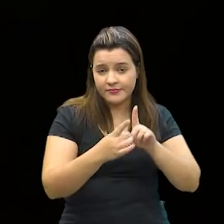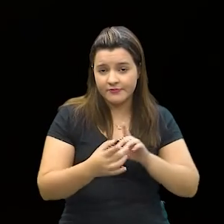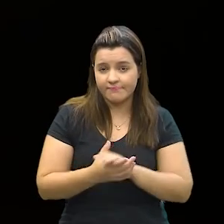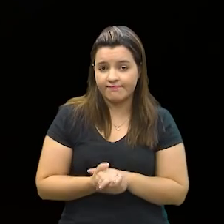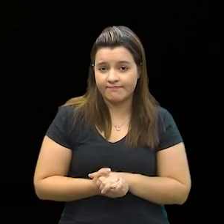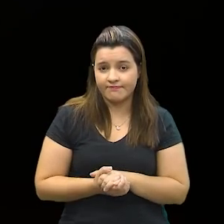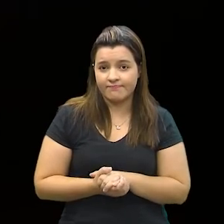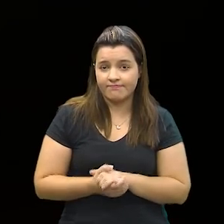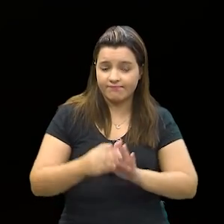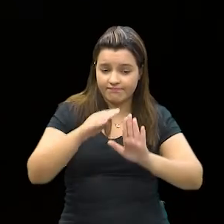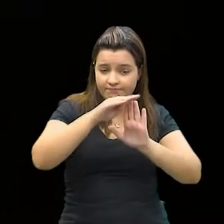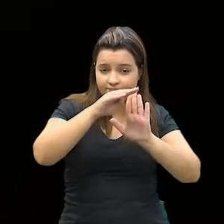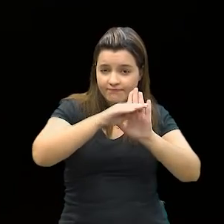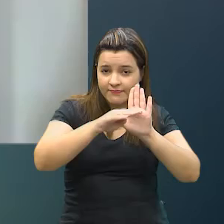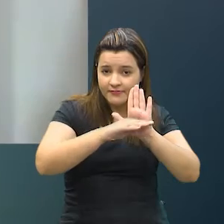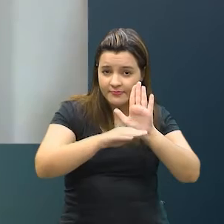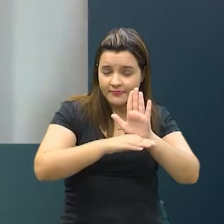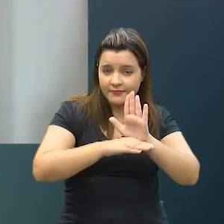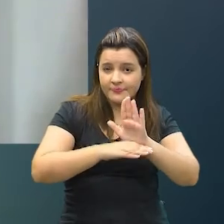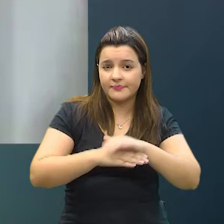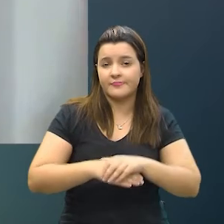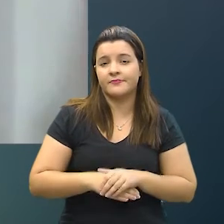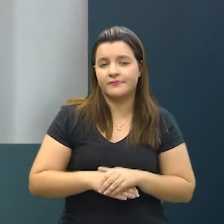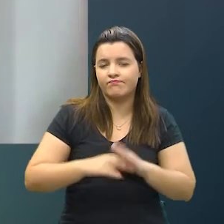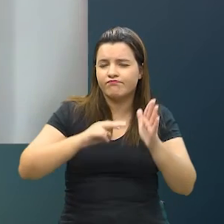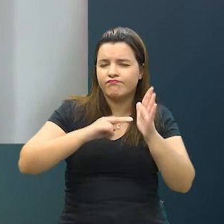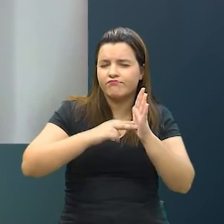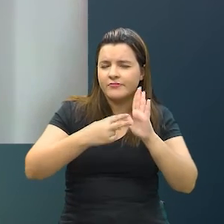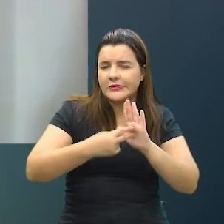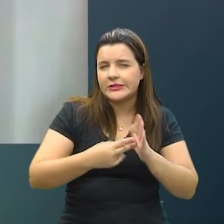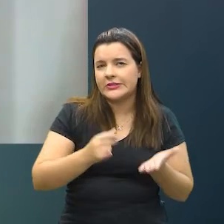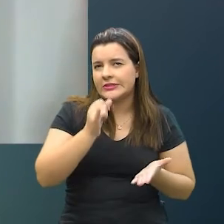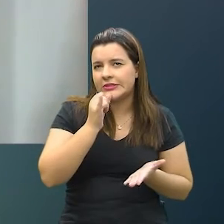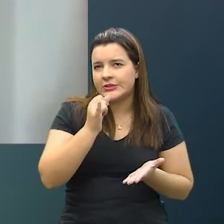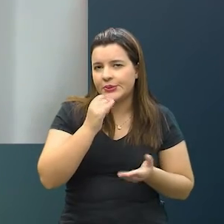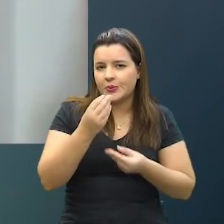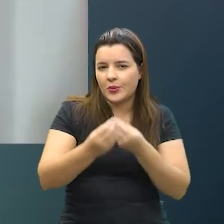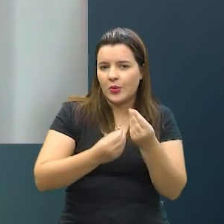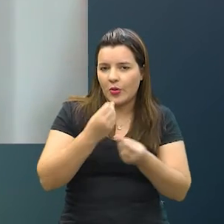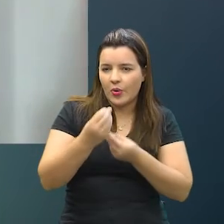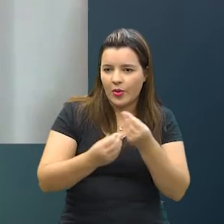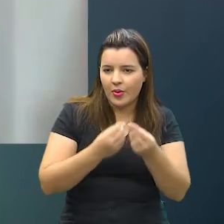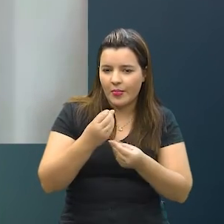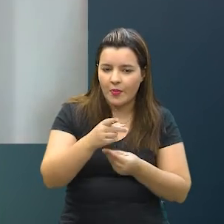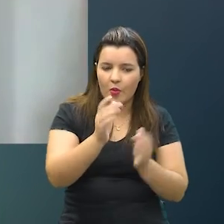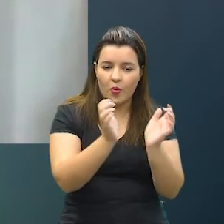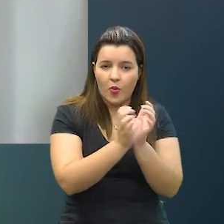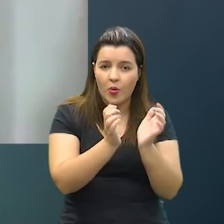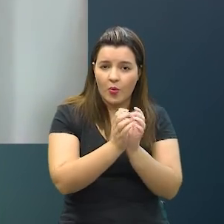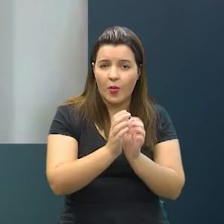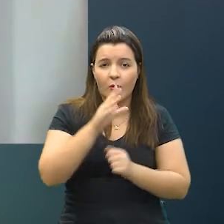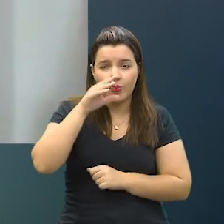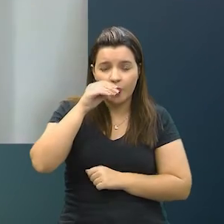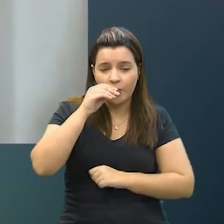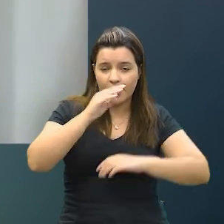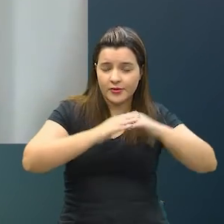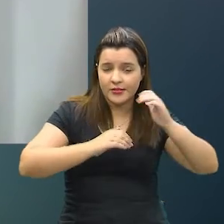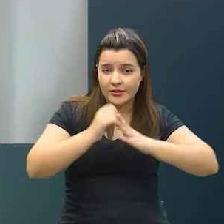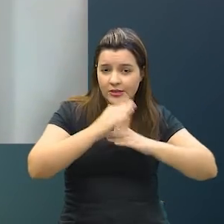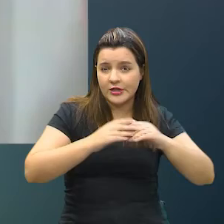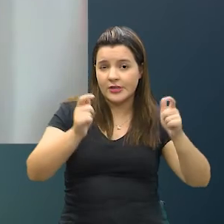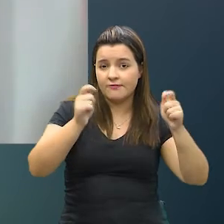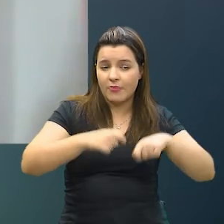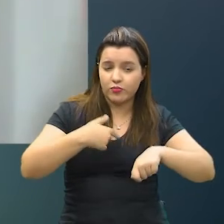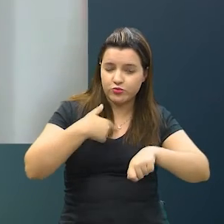Então, esses protocolos significam assim, por exemplo, como é que eu vou capacitar aqui o meu time, né, as pessoas que trabalham